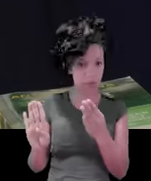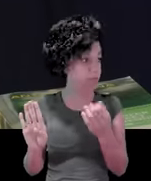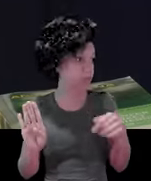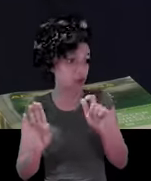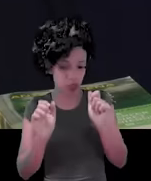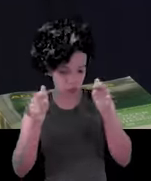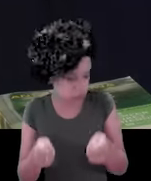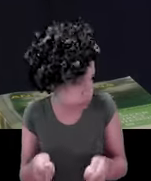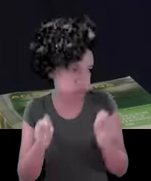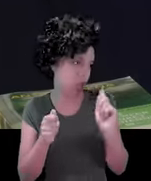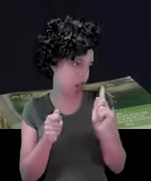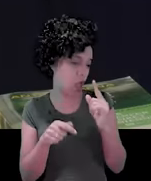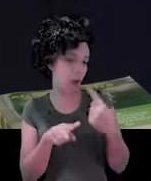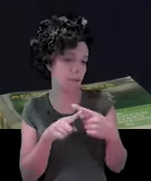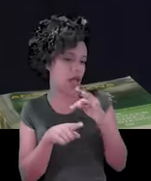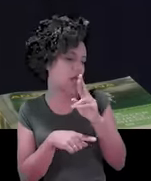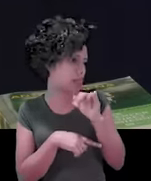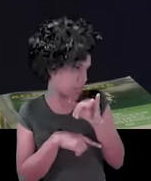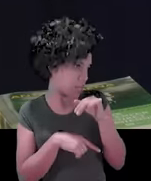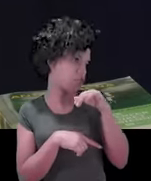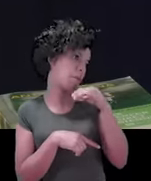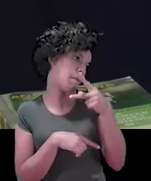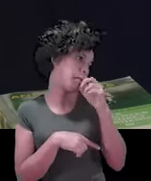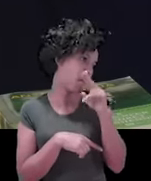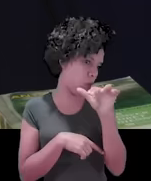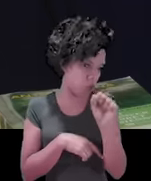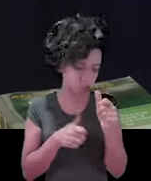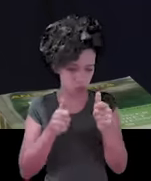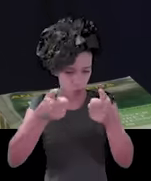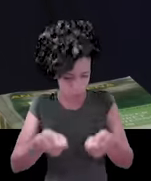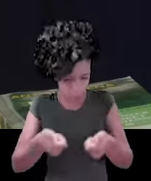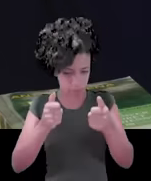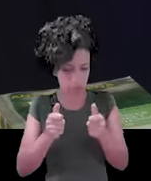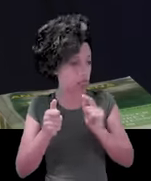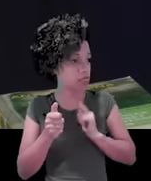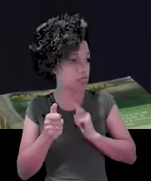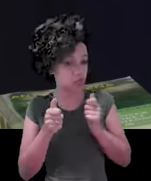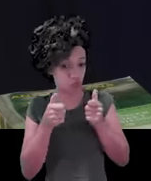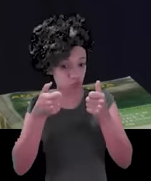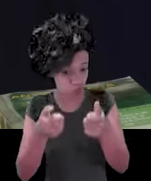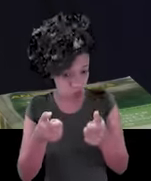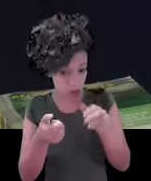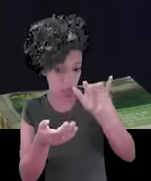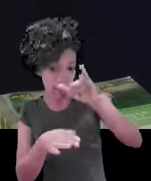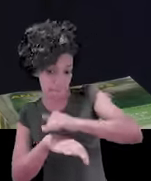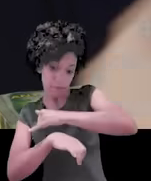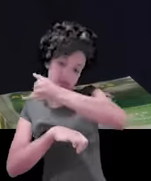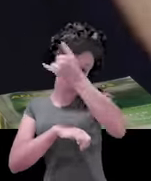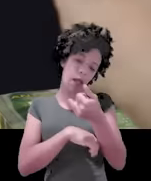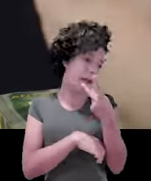não baixei o teu esposo porque a é a minha preocupação é que contente por baixo ele ainda está se na Copa das Árvores k potássio